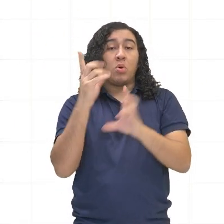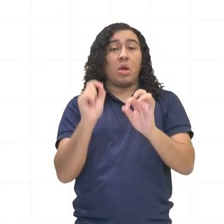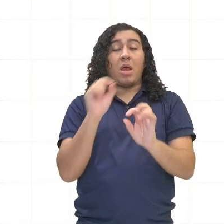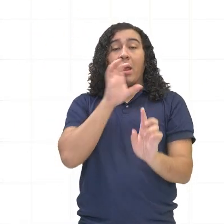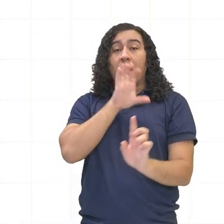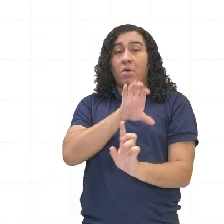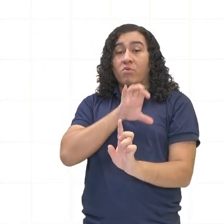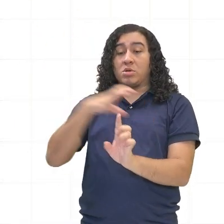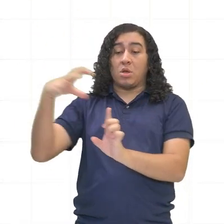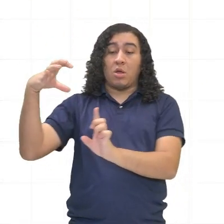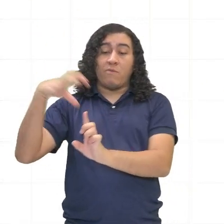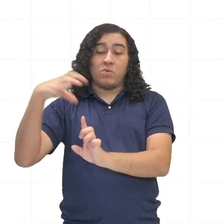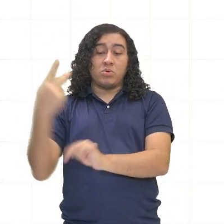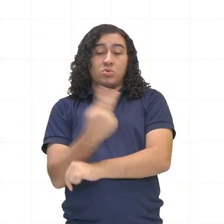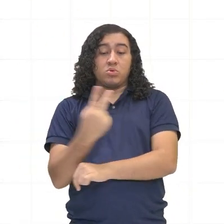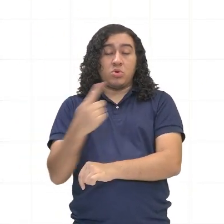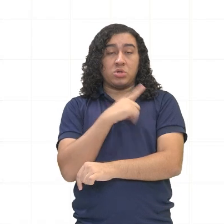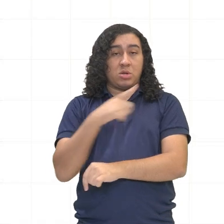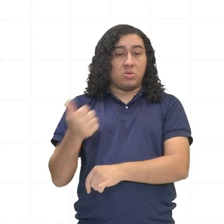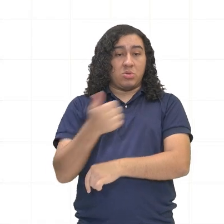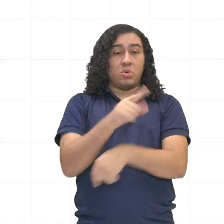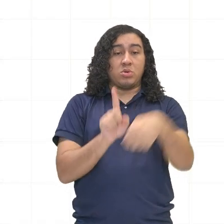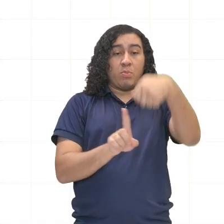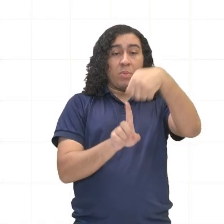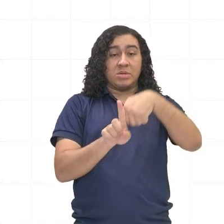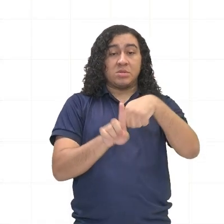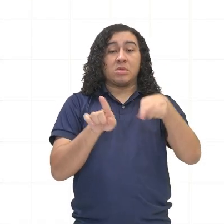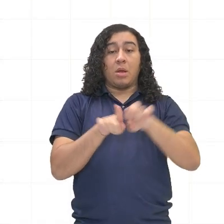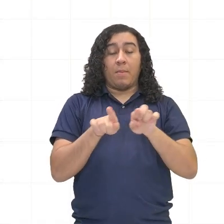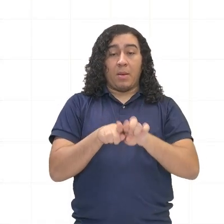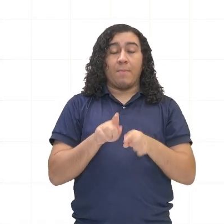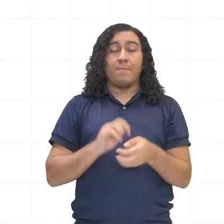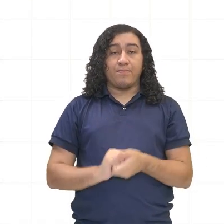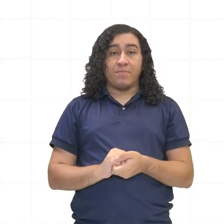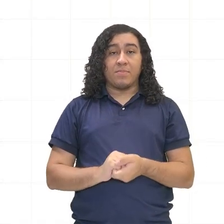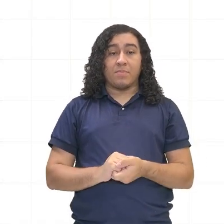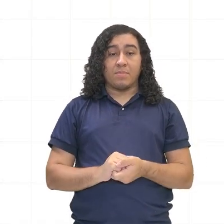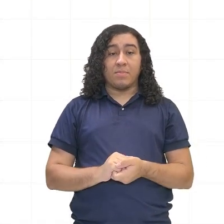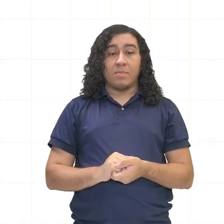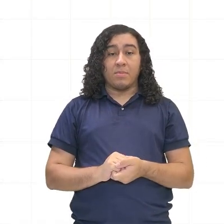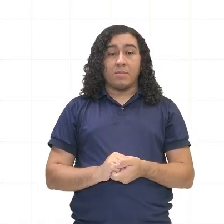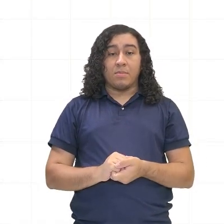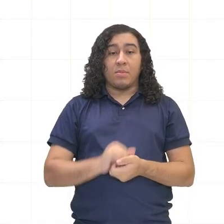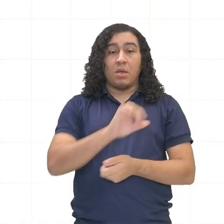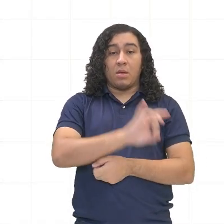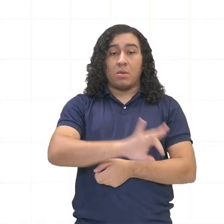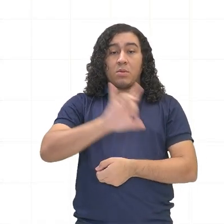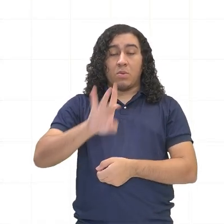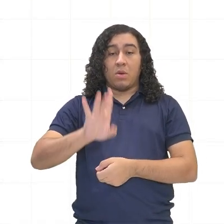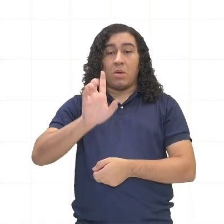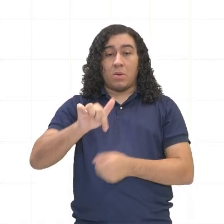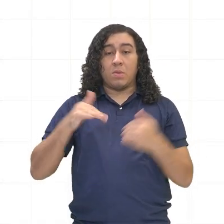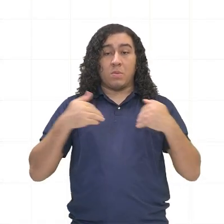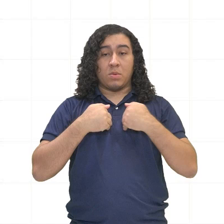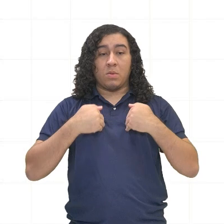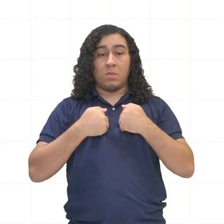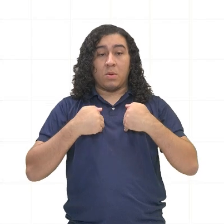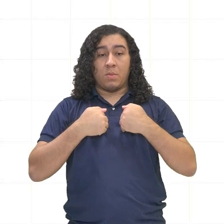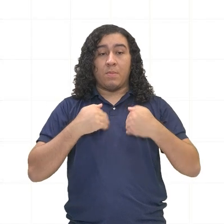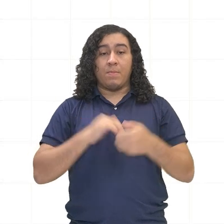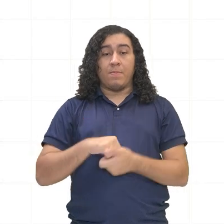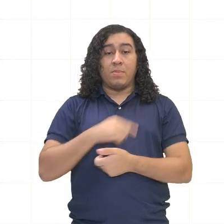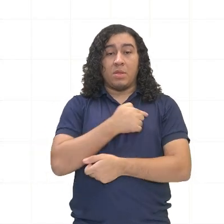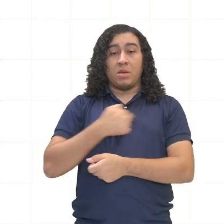Sol e da Lua com 12 meses. Cada um associado a um animal. Na China, são adotados